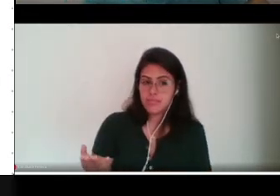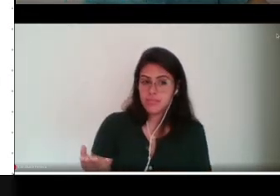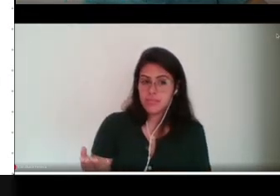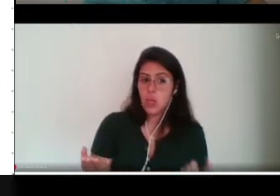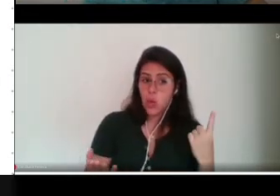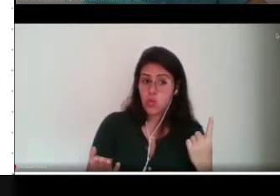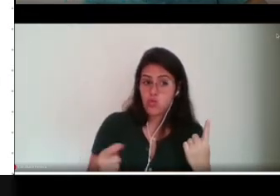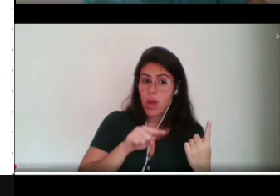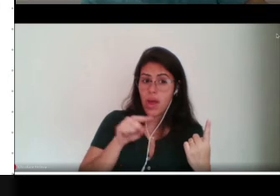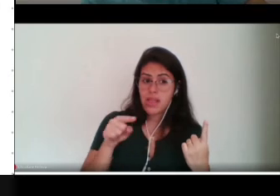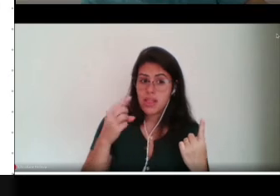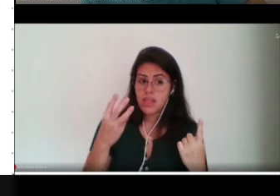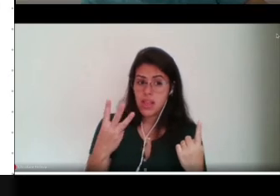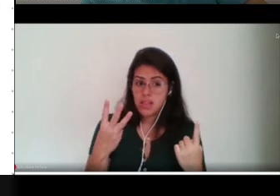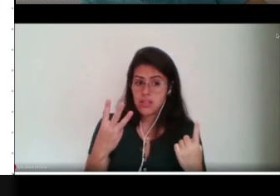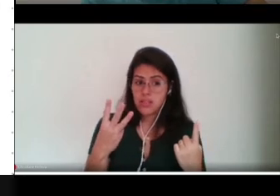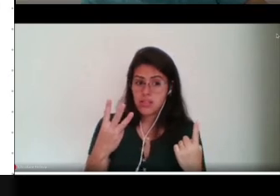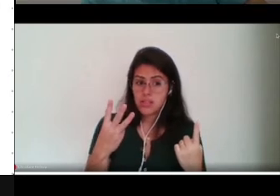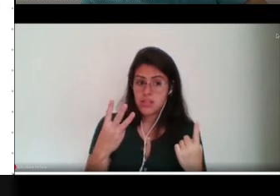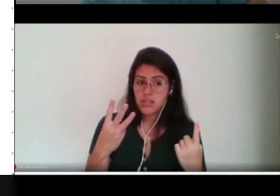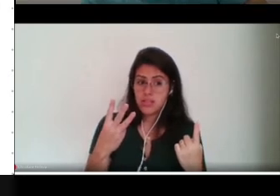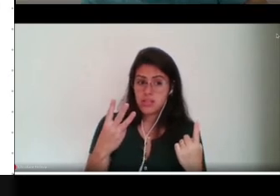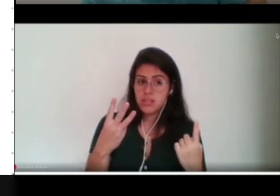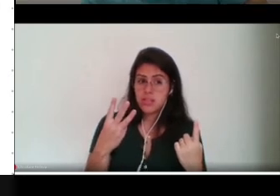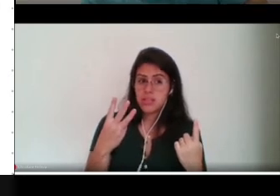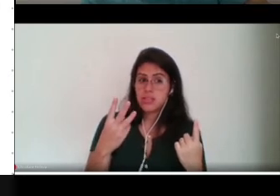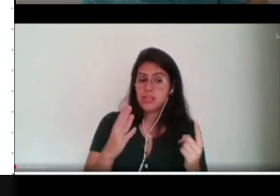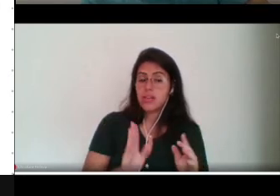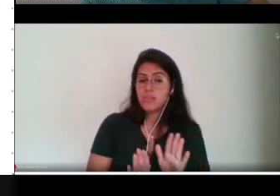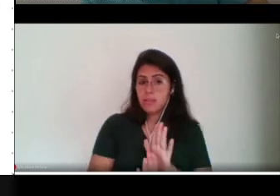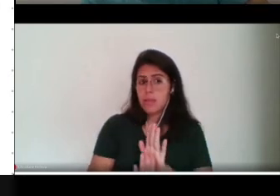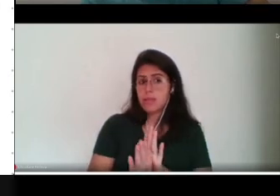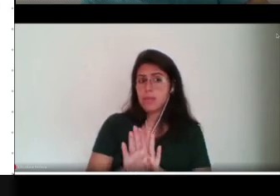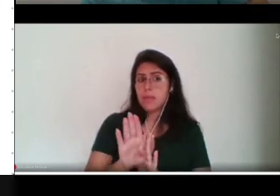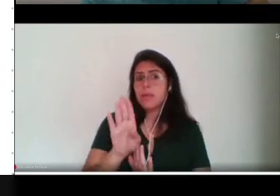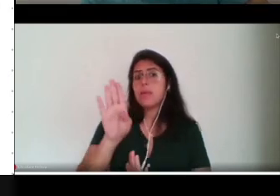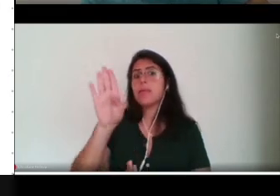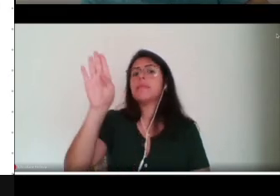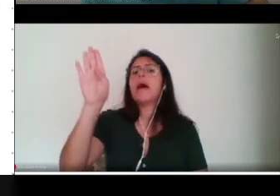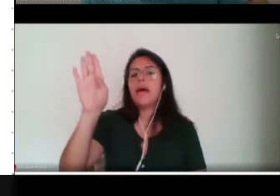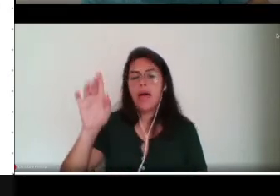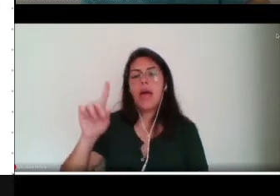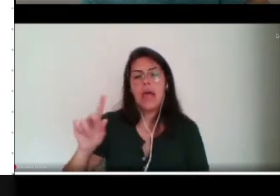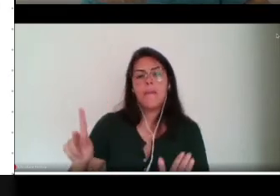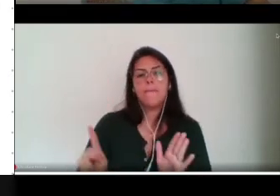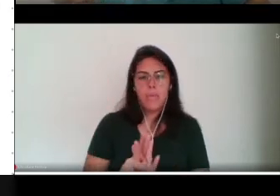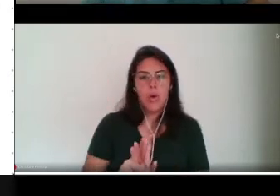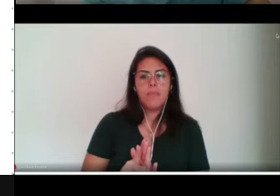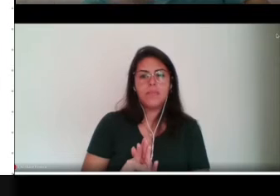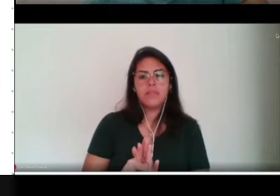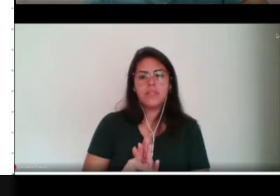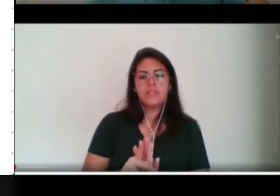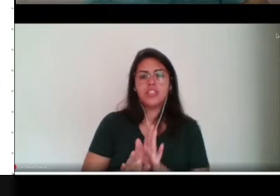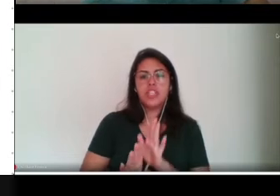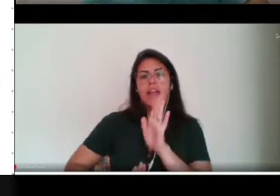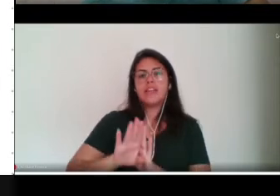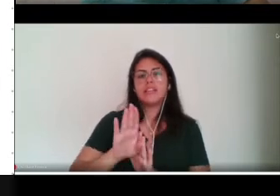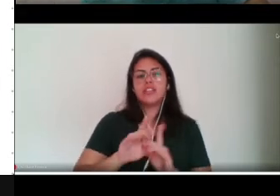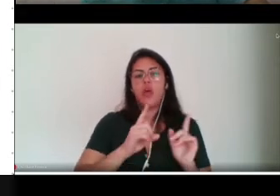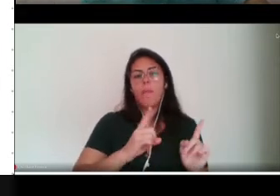aumentando, ela é crescente em módulo. E aqui, daqui para cá, né, a gente pode fazer a mesma